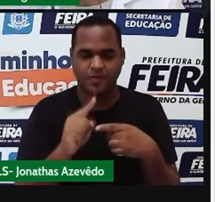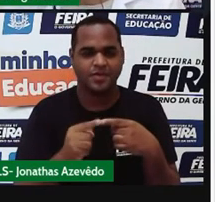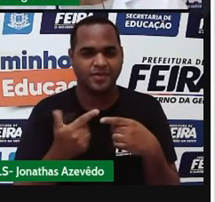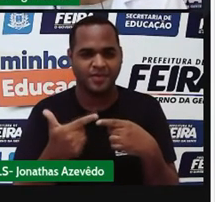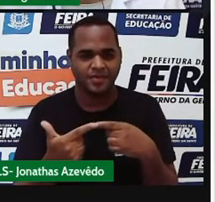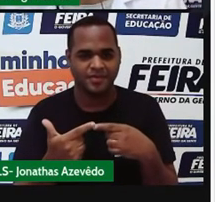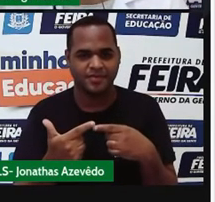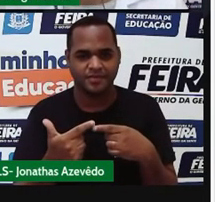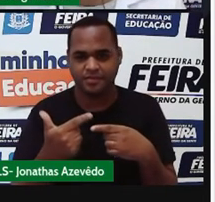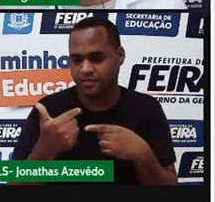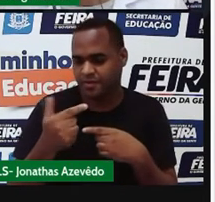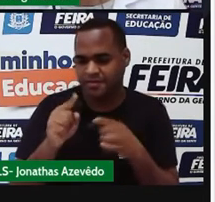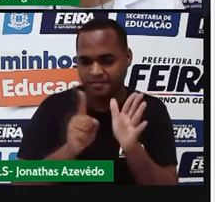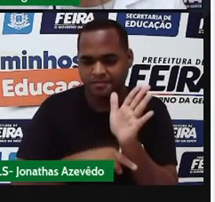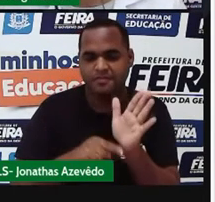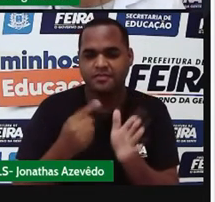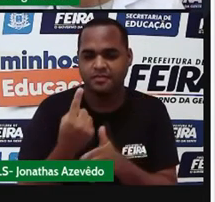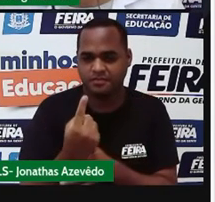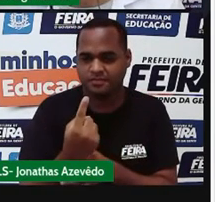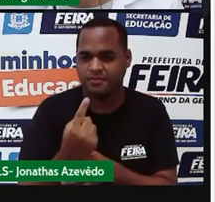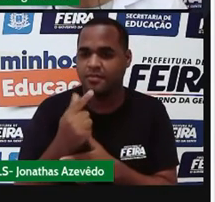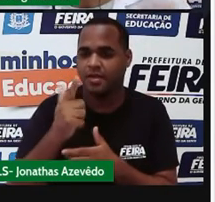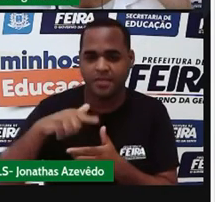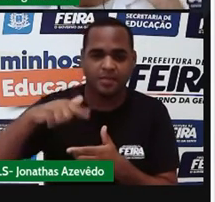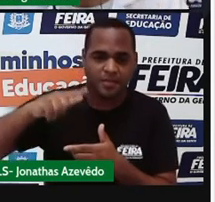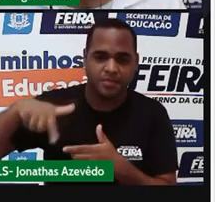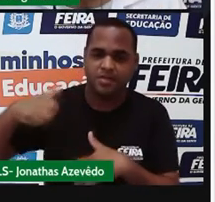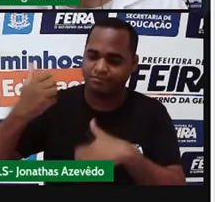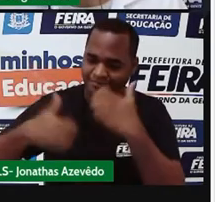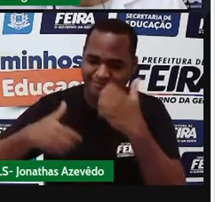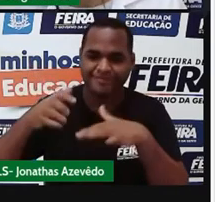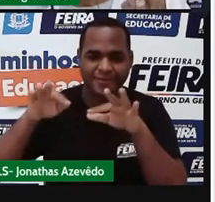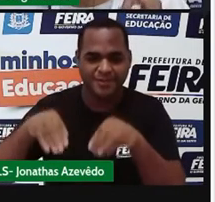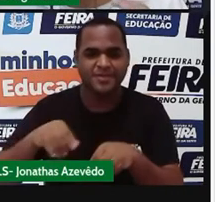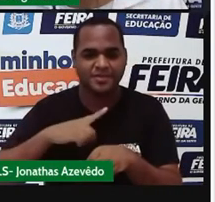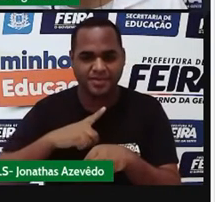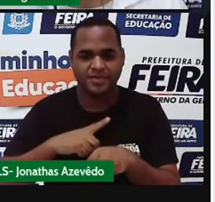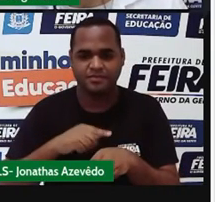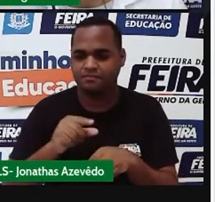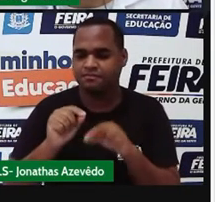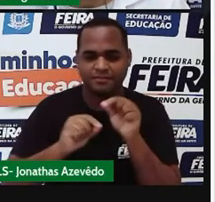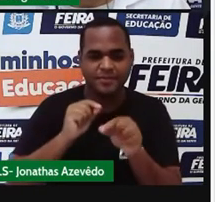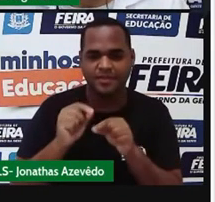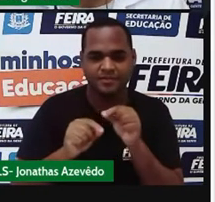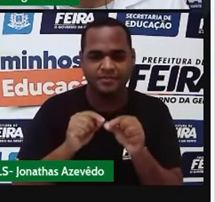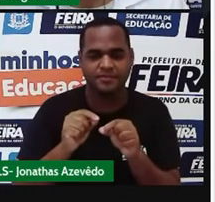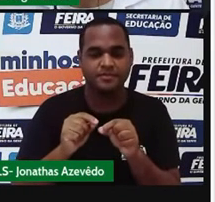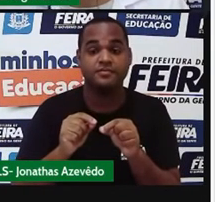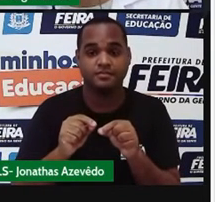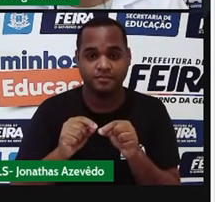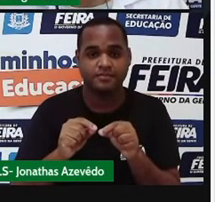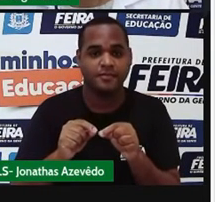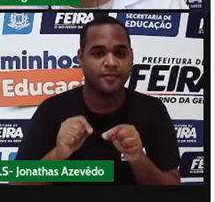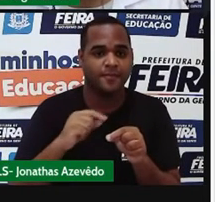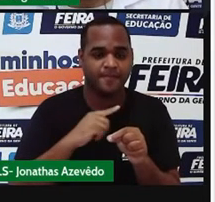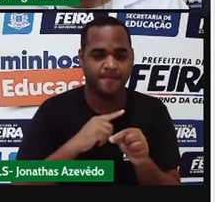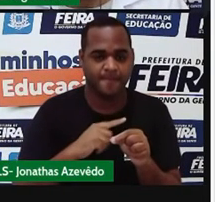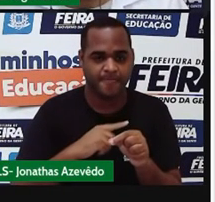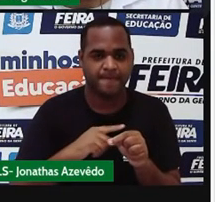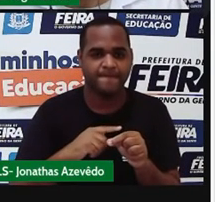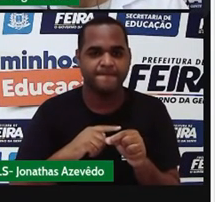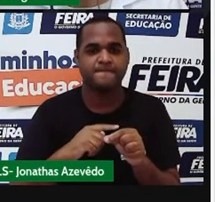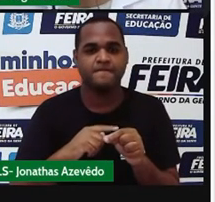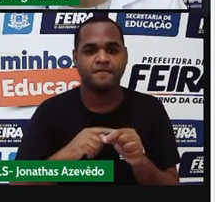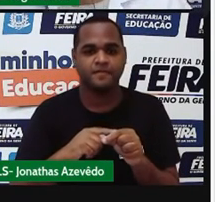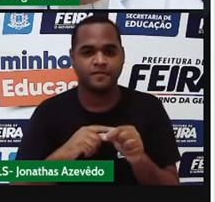aquele algarismo 2 vai se repetir infinitamente Tá bom então de novo é que a gente vai fazer na frente da, não